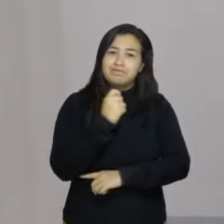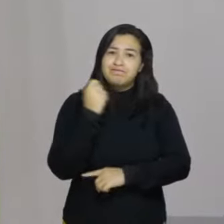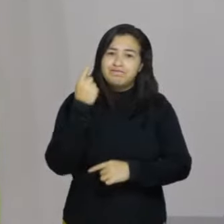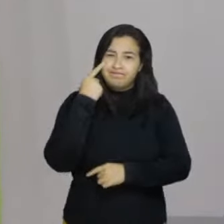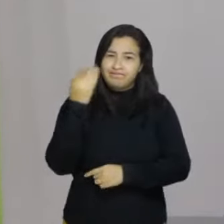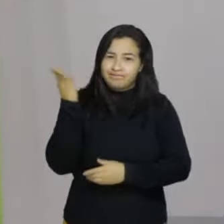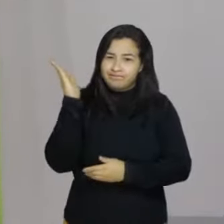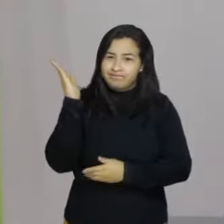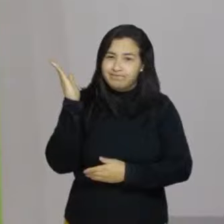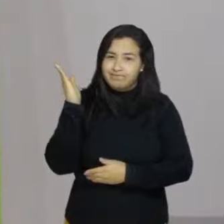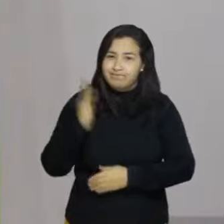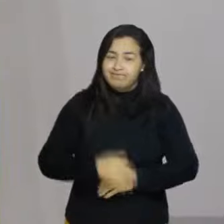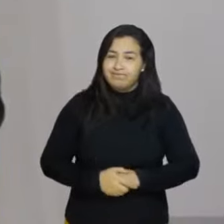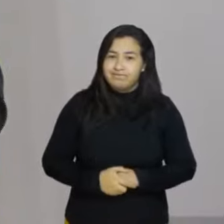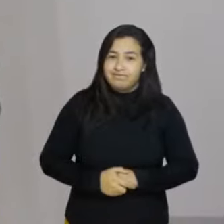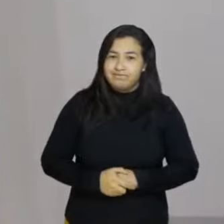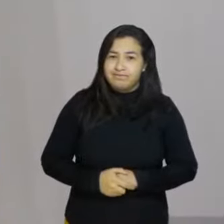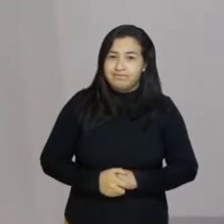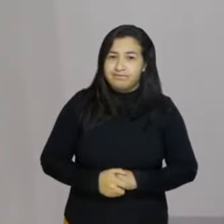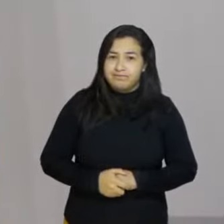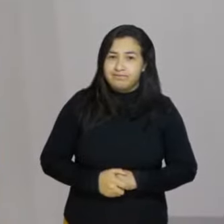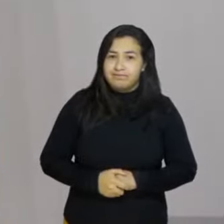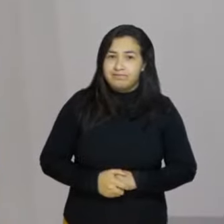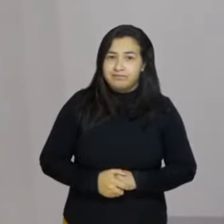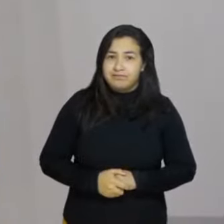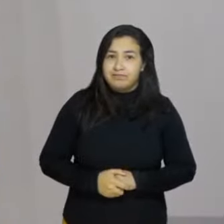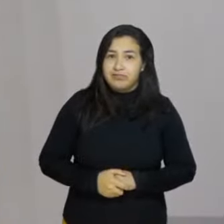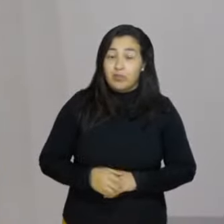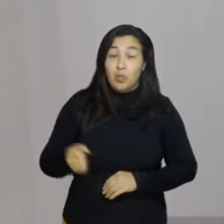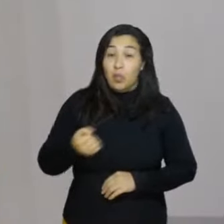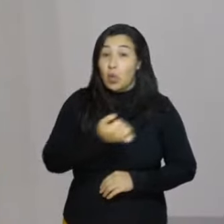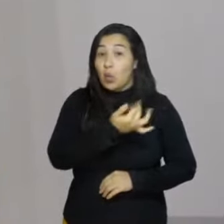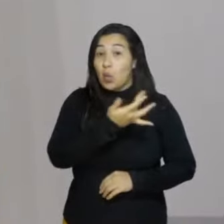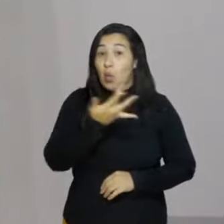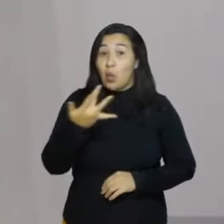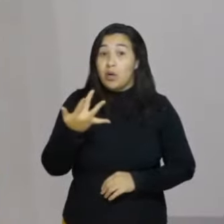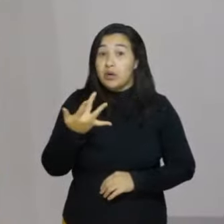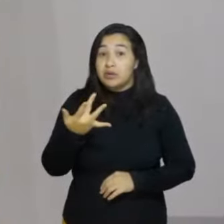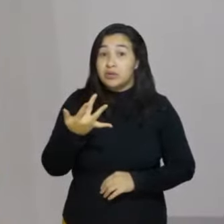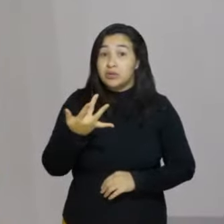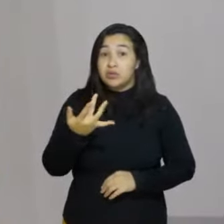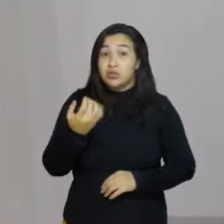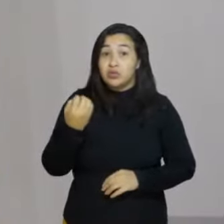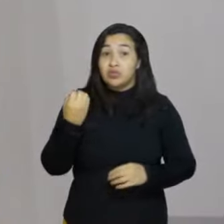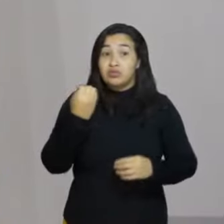não veio a quantidade de donativos que foi enviado,